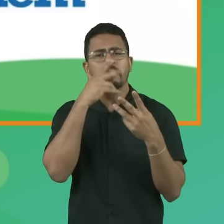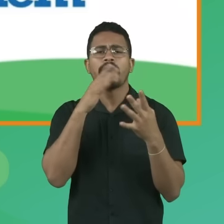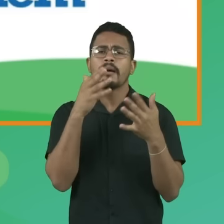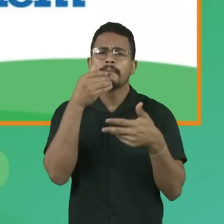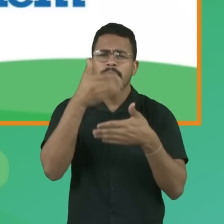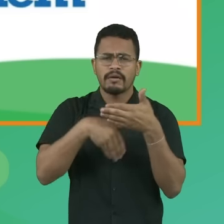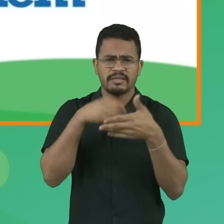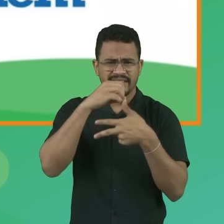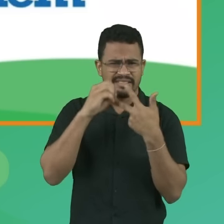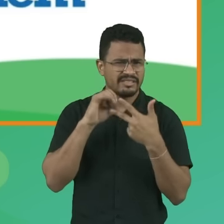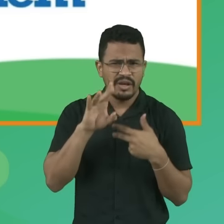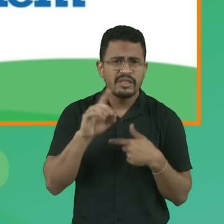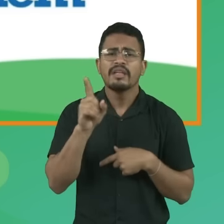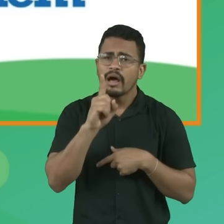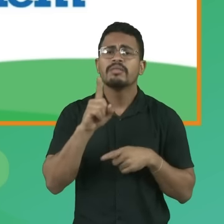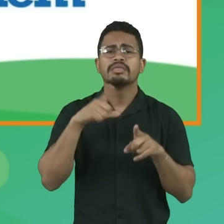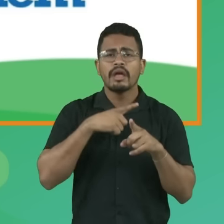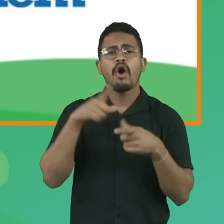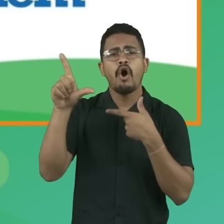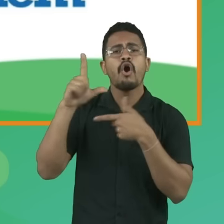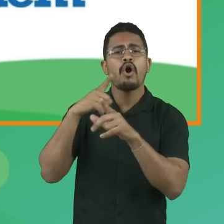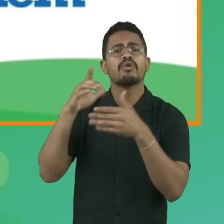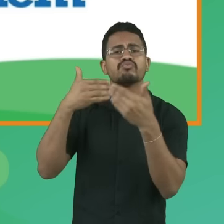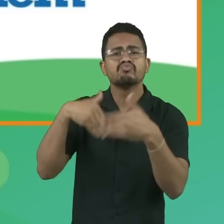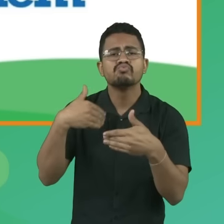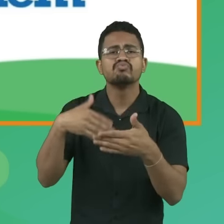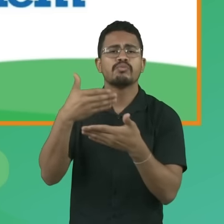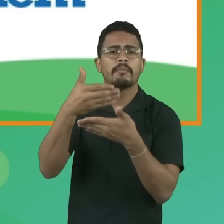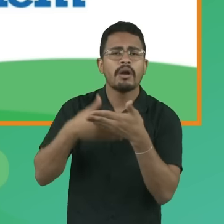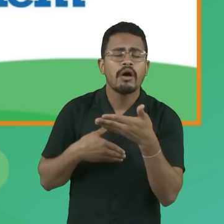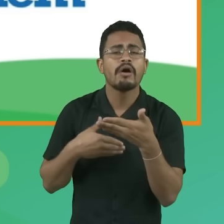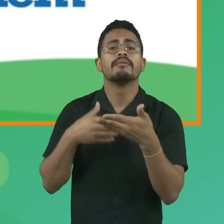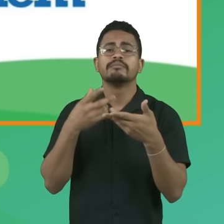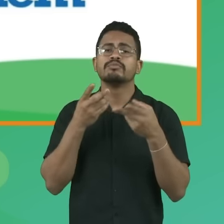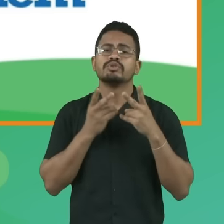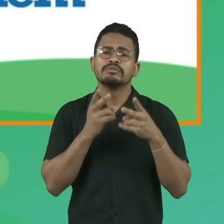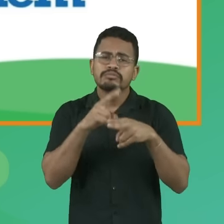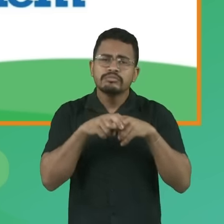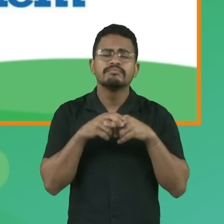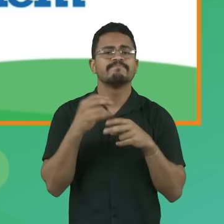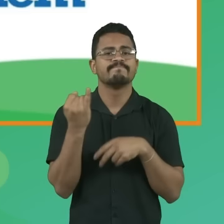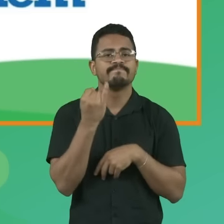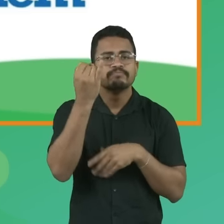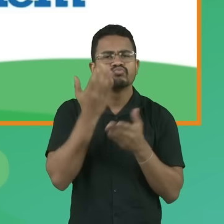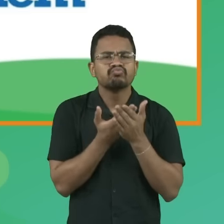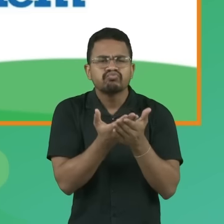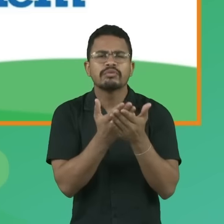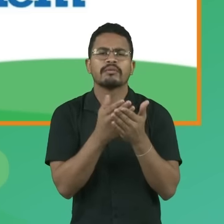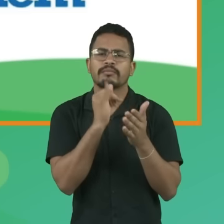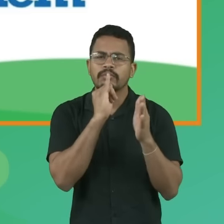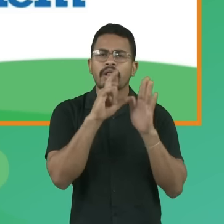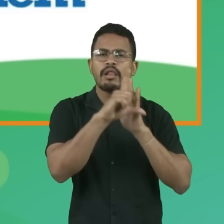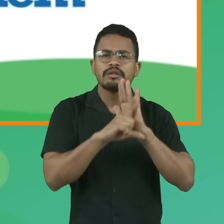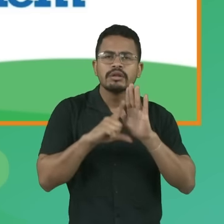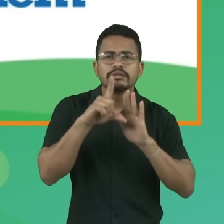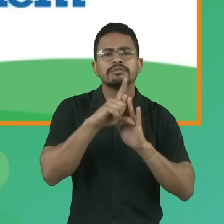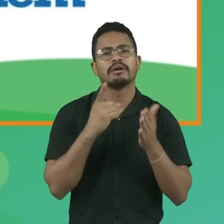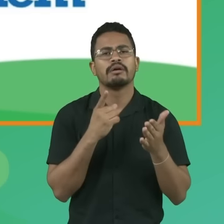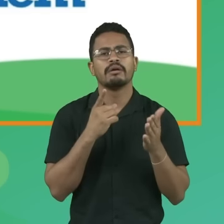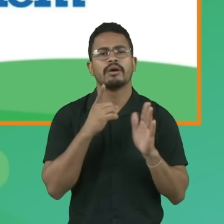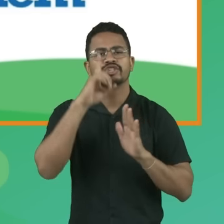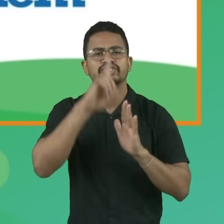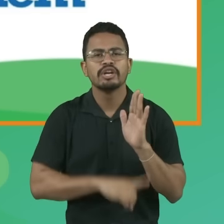em diversas outras provas, concursos, né? Então a gente tem que estar sempre ali por dentro dessa questão das leis, dos direitos, né?